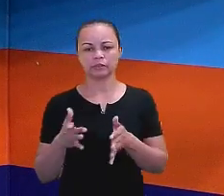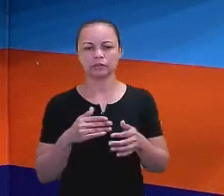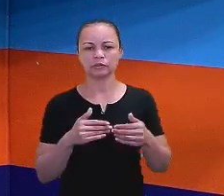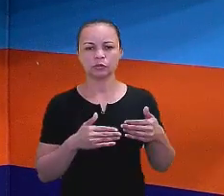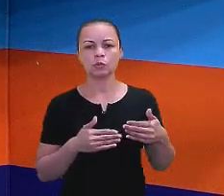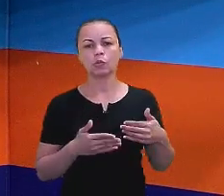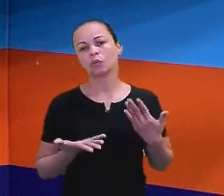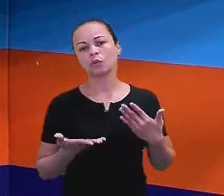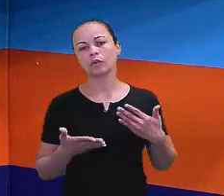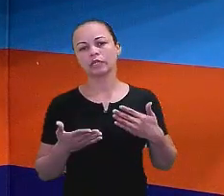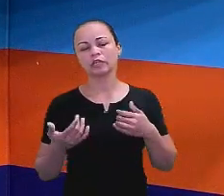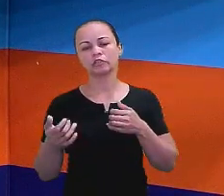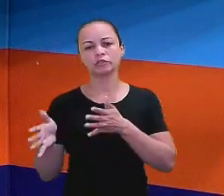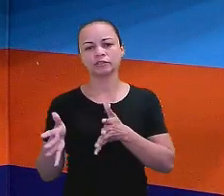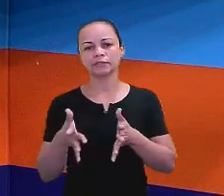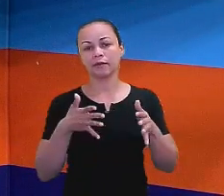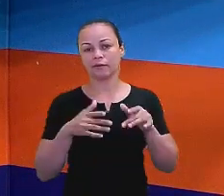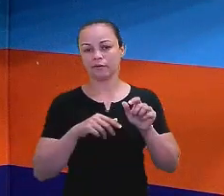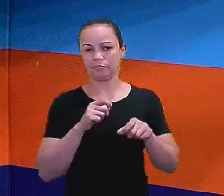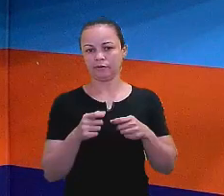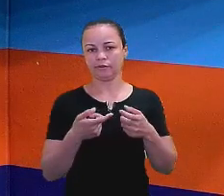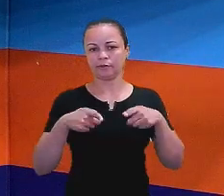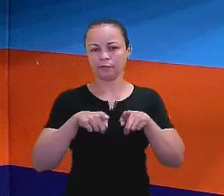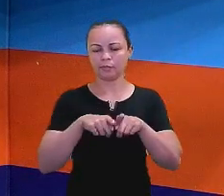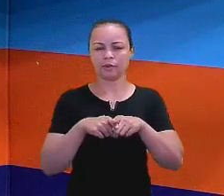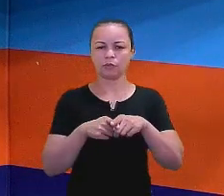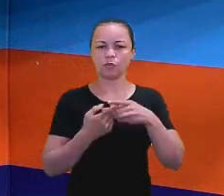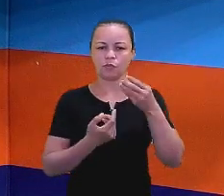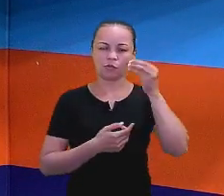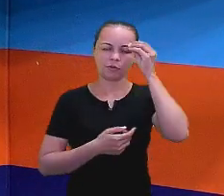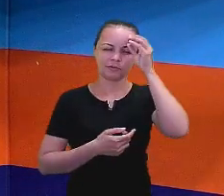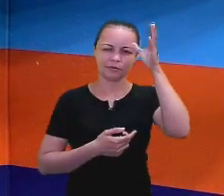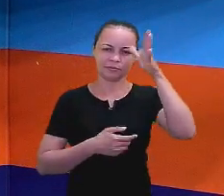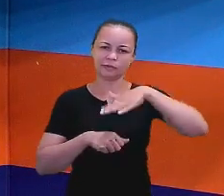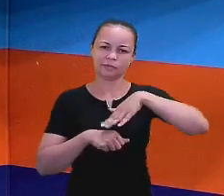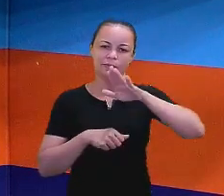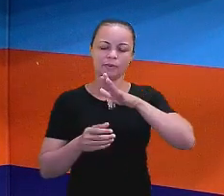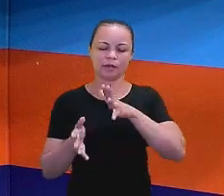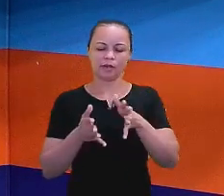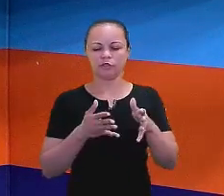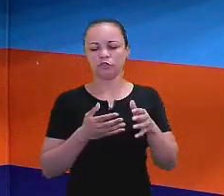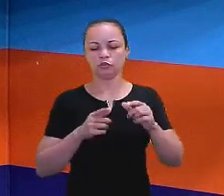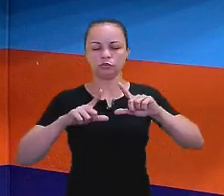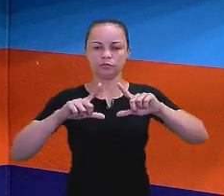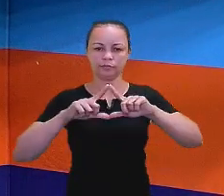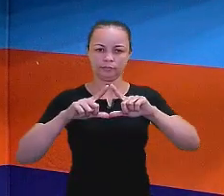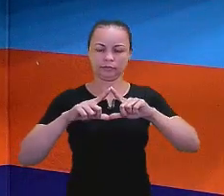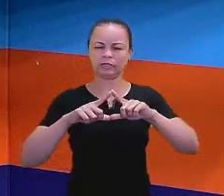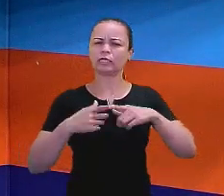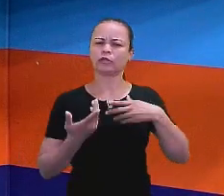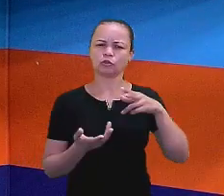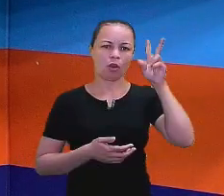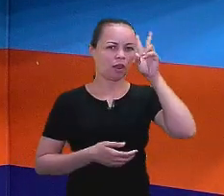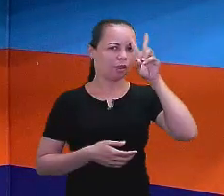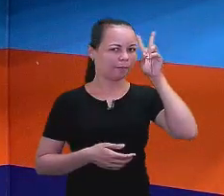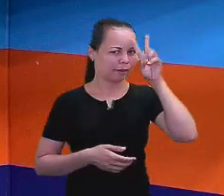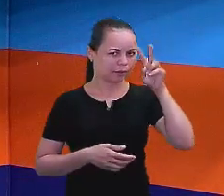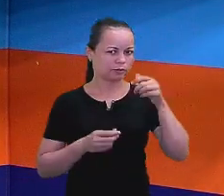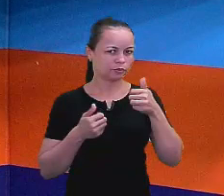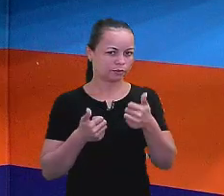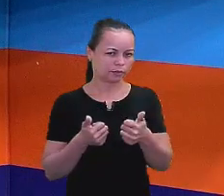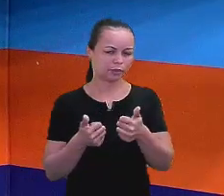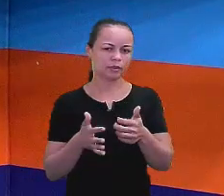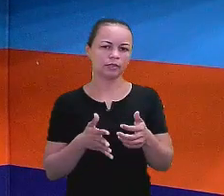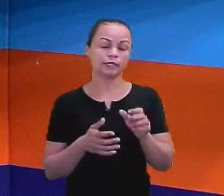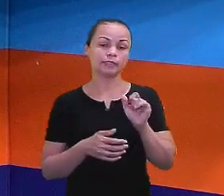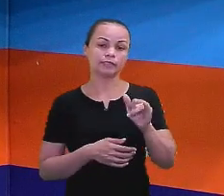segue também, né, com um pouco mais de conhecimento sobre os triângulos, que aí eu estou retomando, tá, gente? Porque se a